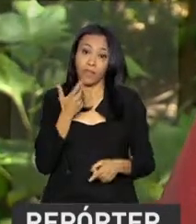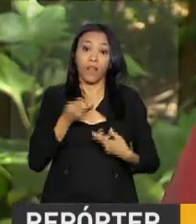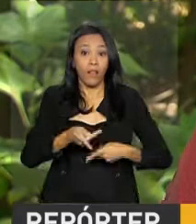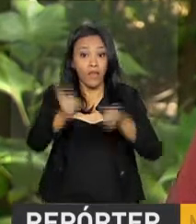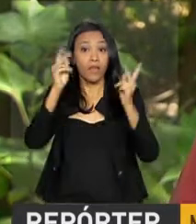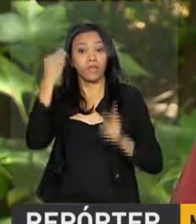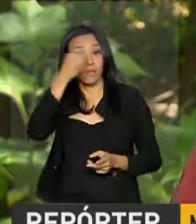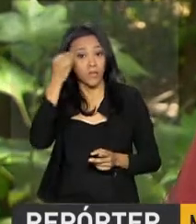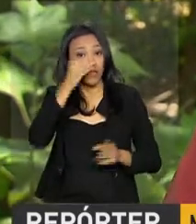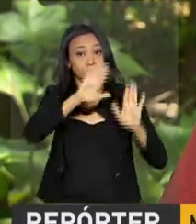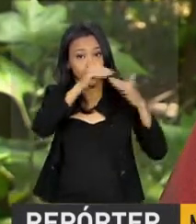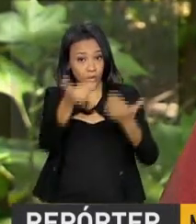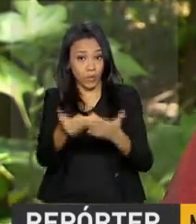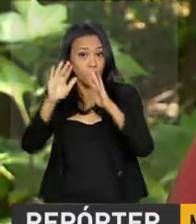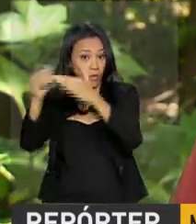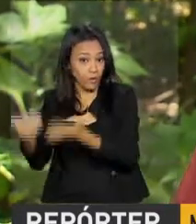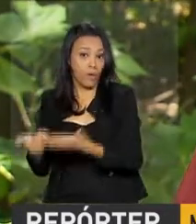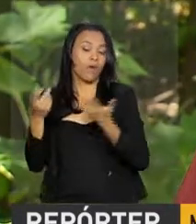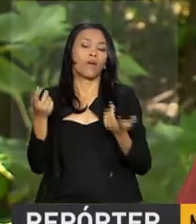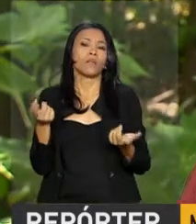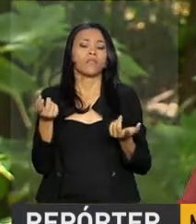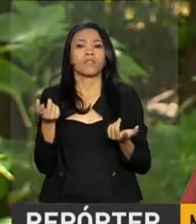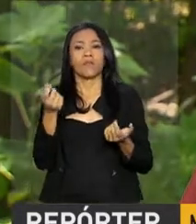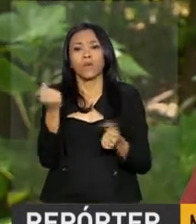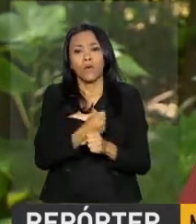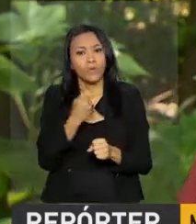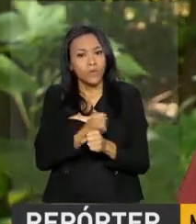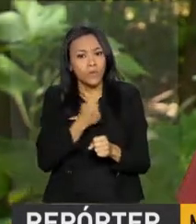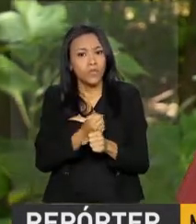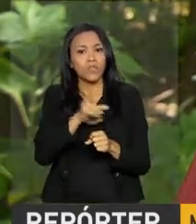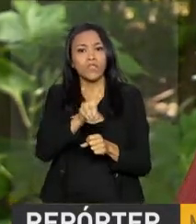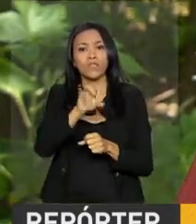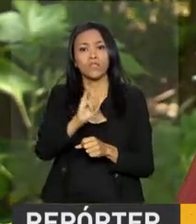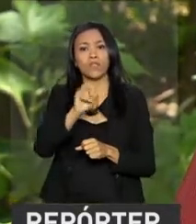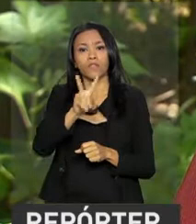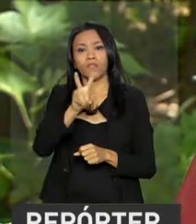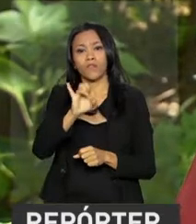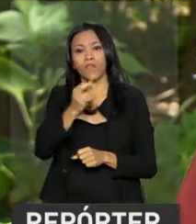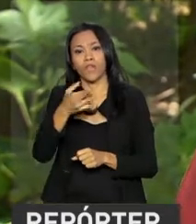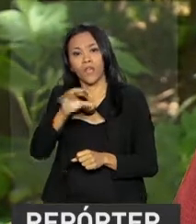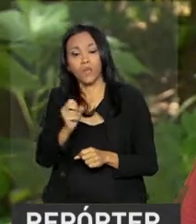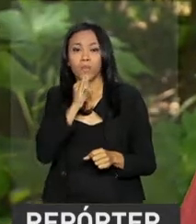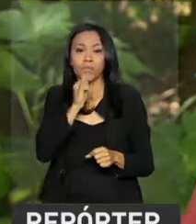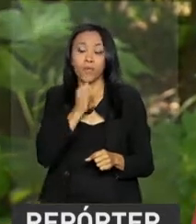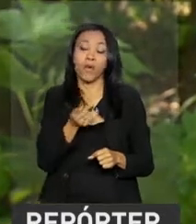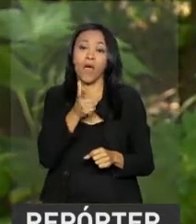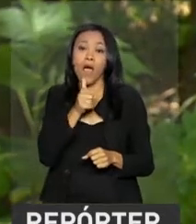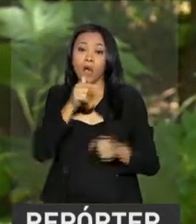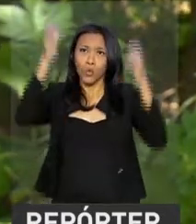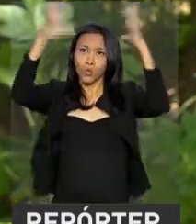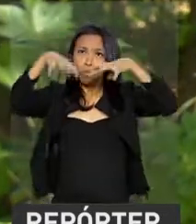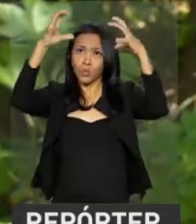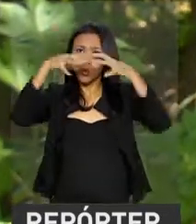na forma dos viveiros construção de viveiros é cisternas coletores de água de chuva banheiros secos